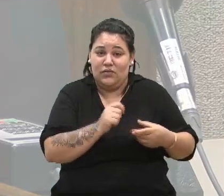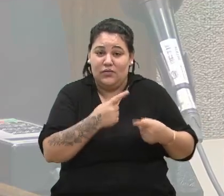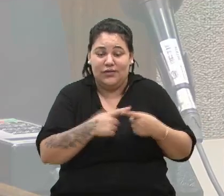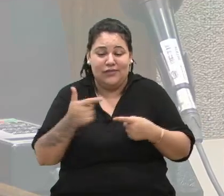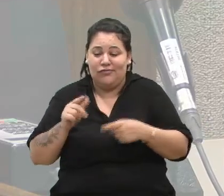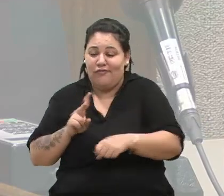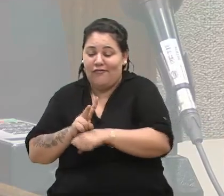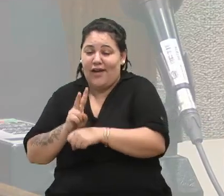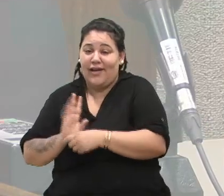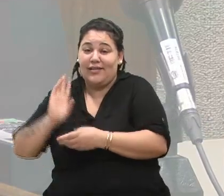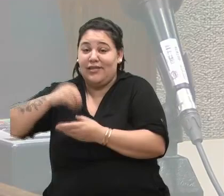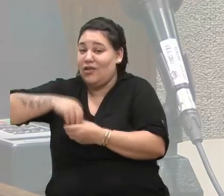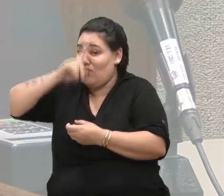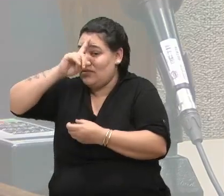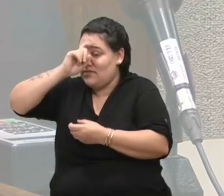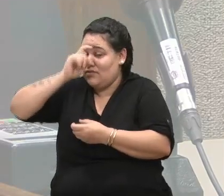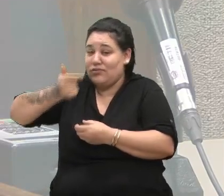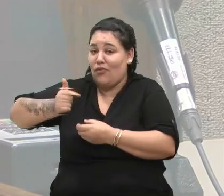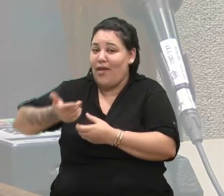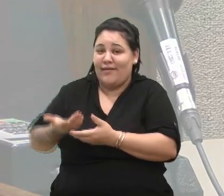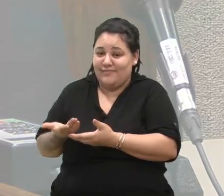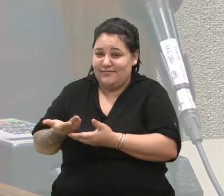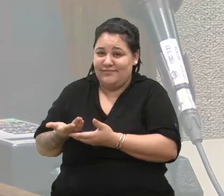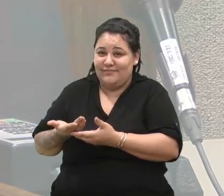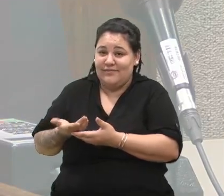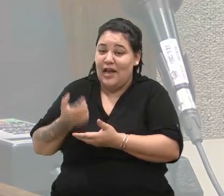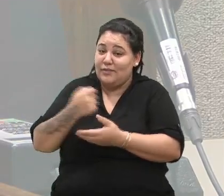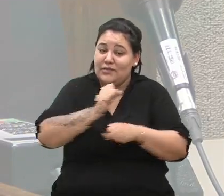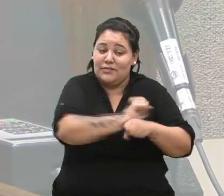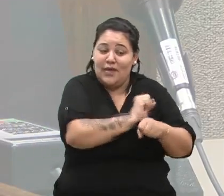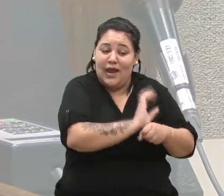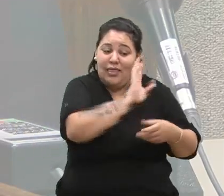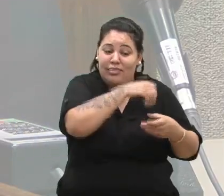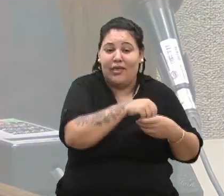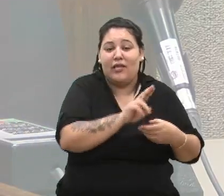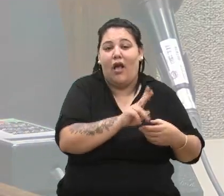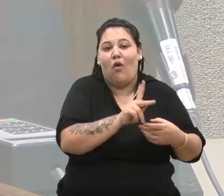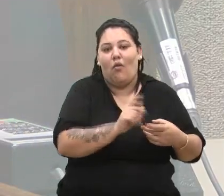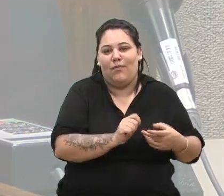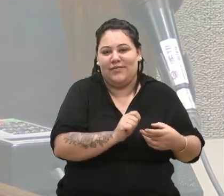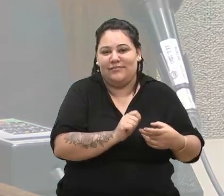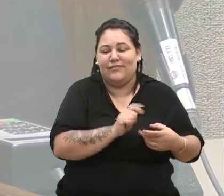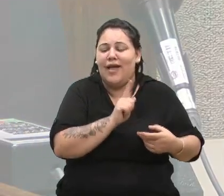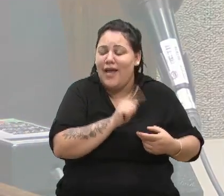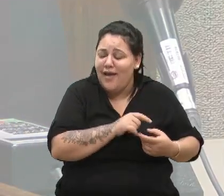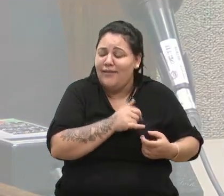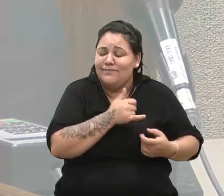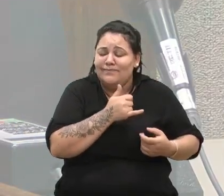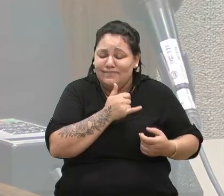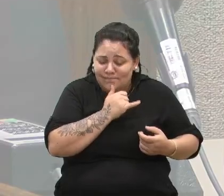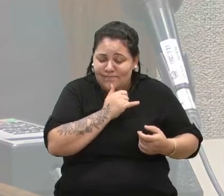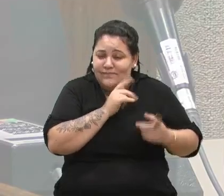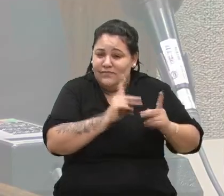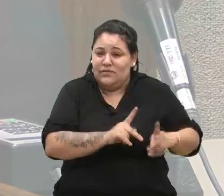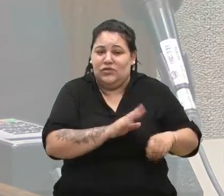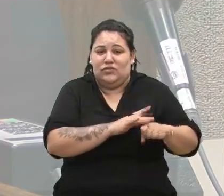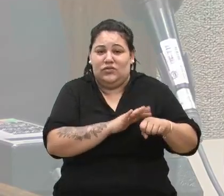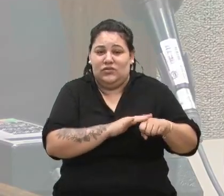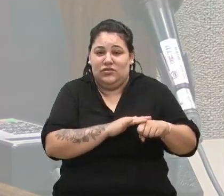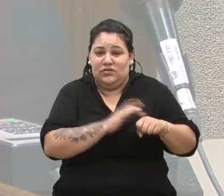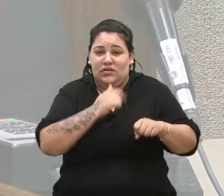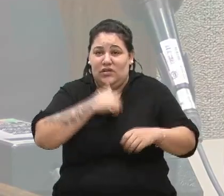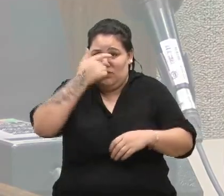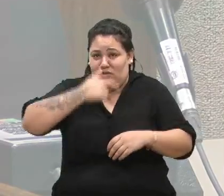nos hospitais. Então, é de muita judiaria com a pessoa doente, né? Eu acho que nós temos que